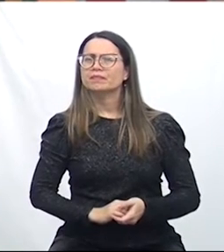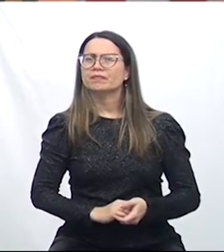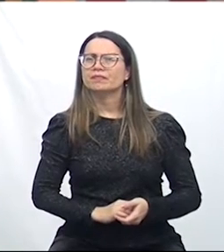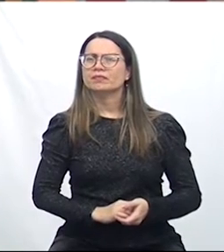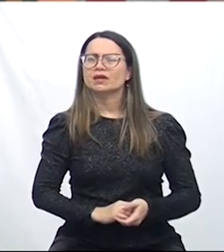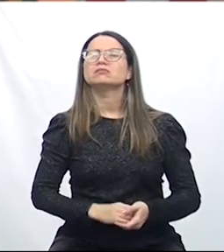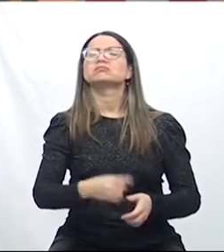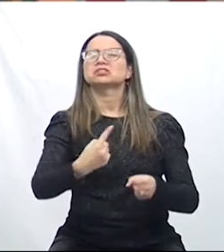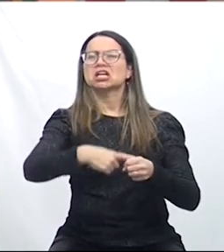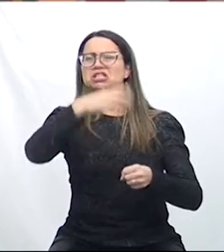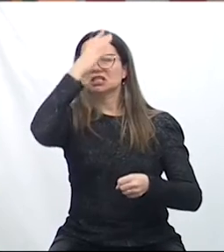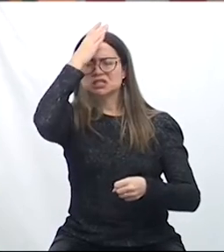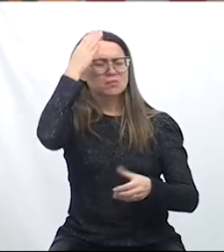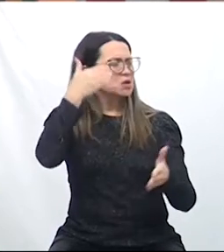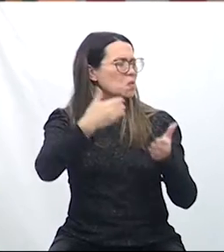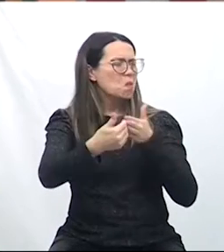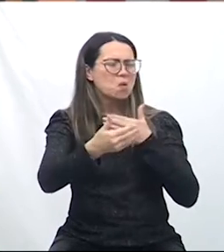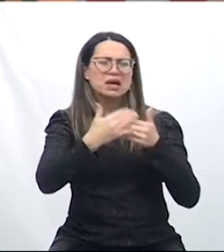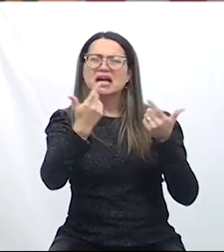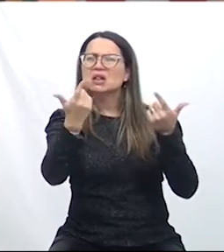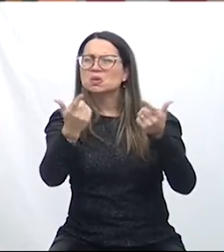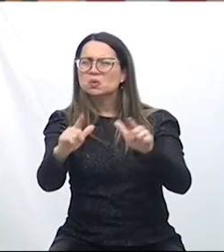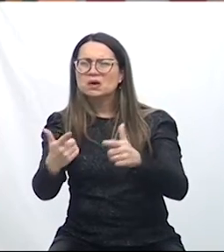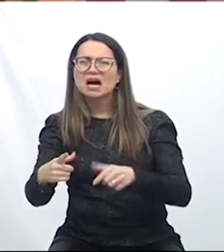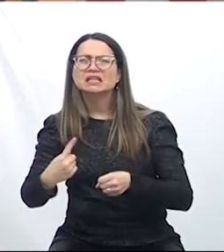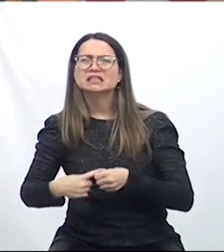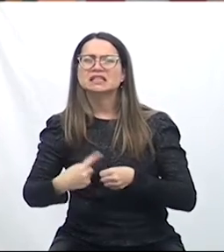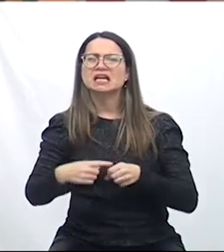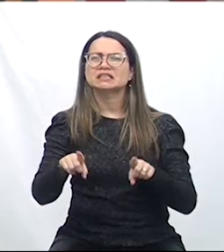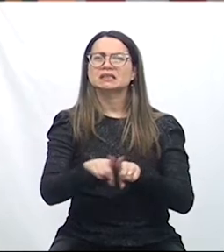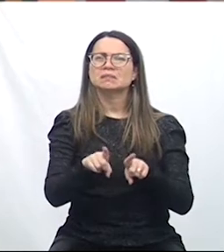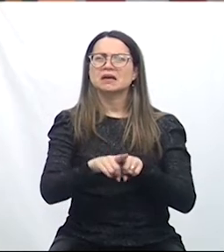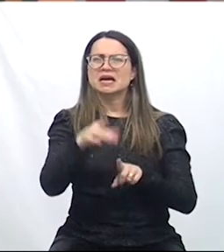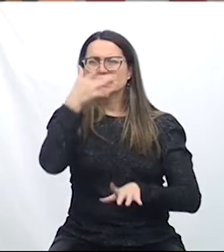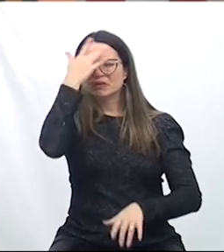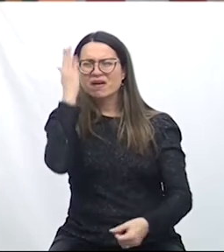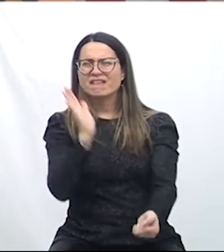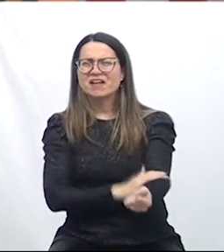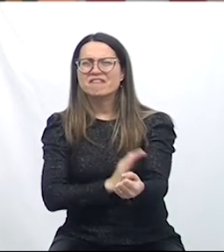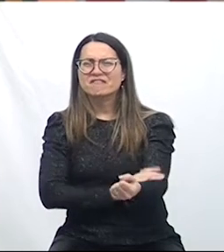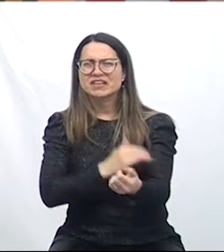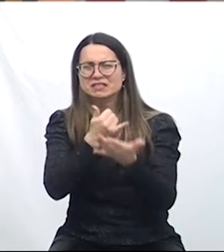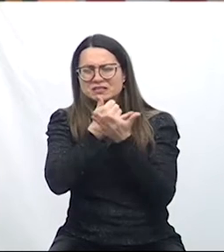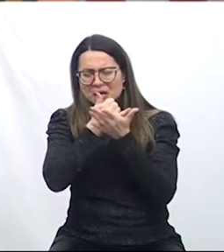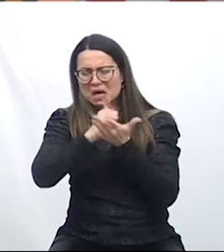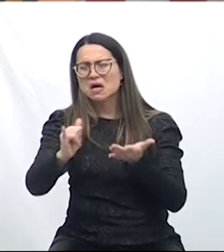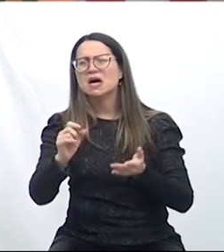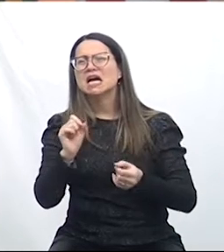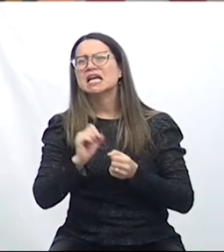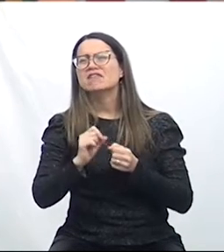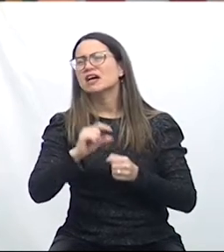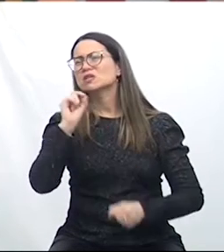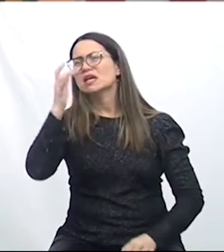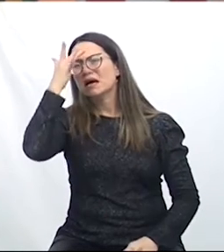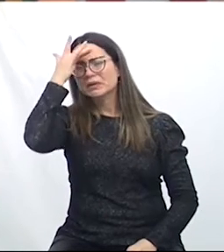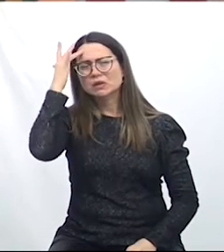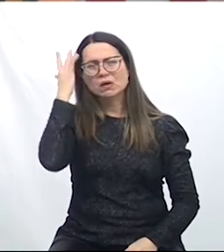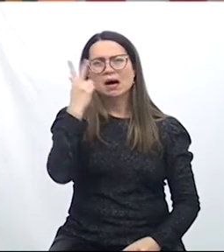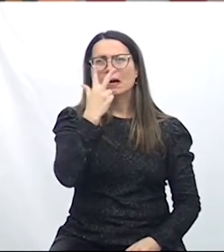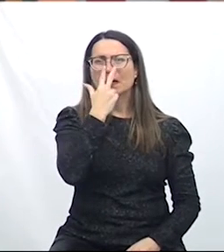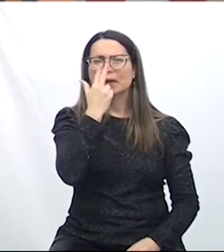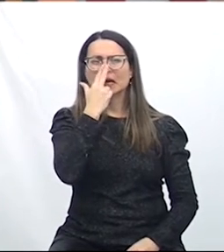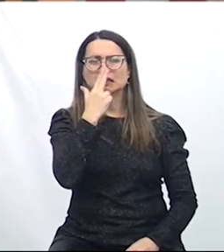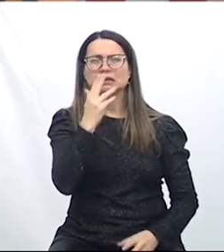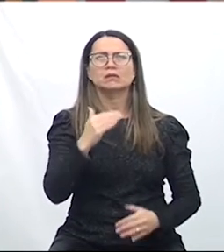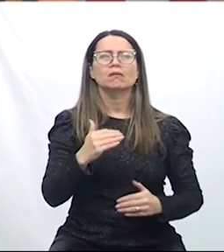Criciúma, em tantos outros municípios, a dependência química que leva a pessoa a se tornar um zumbi,